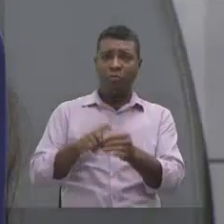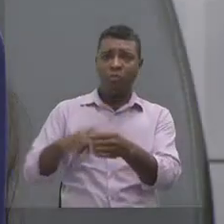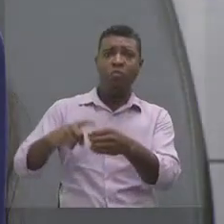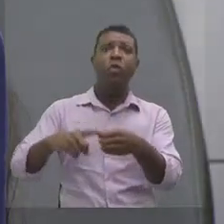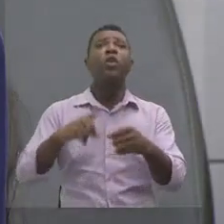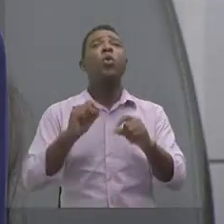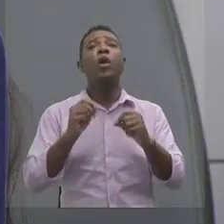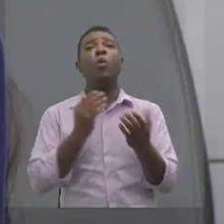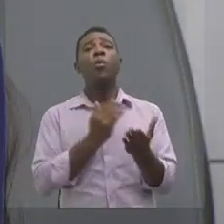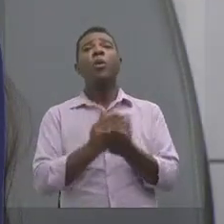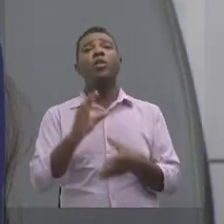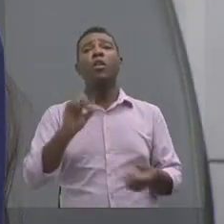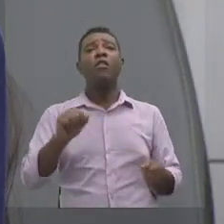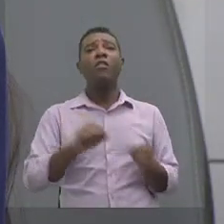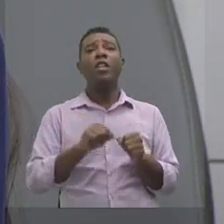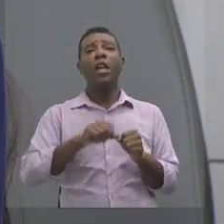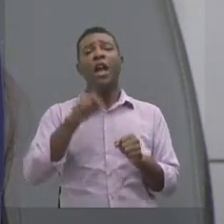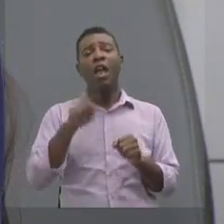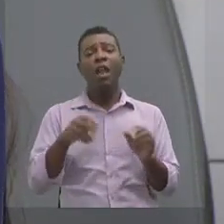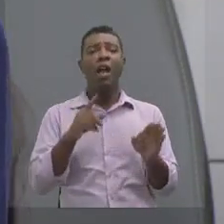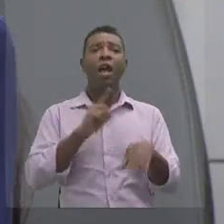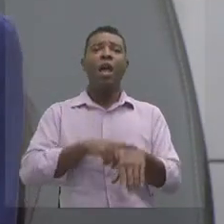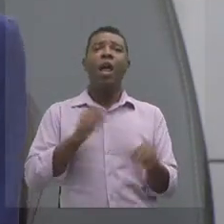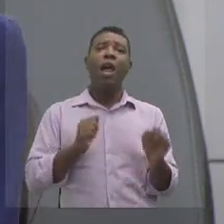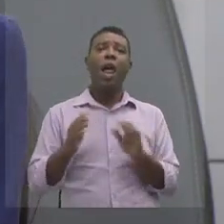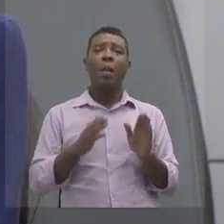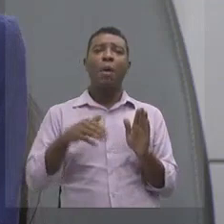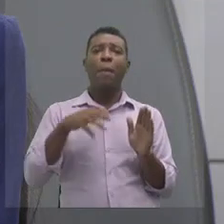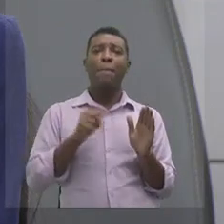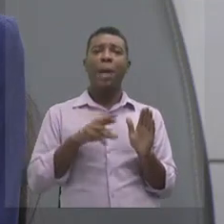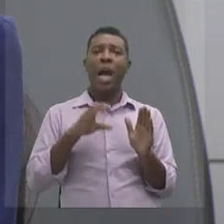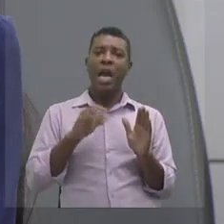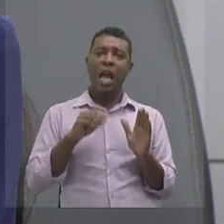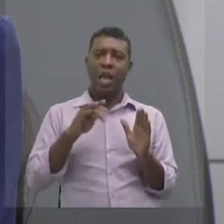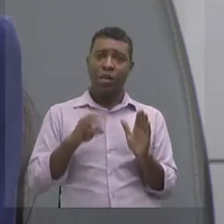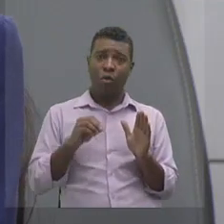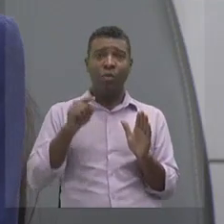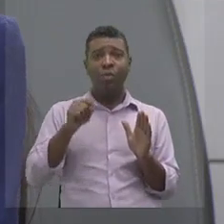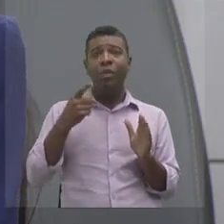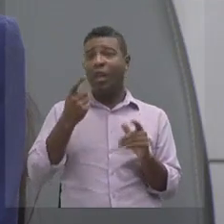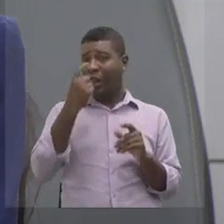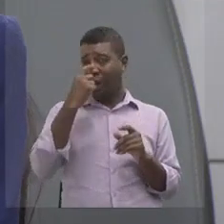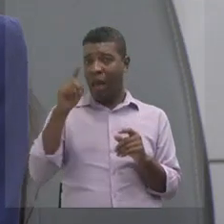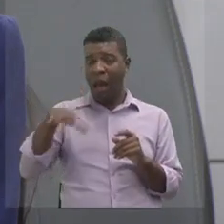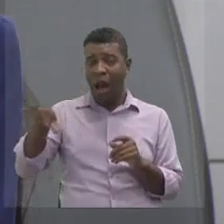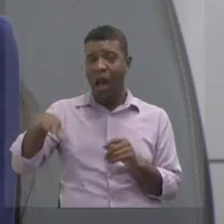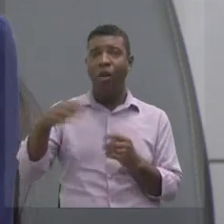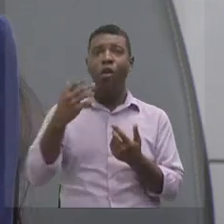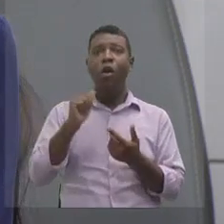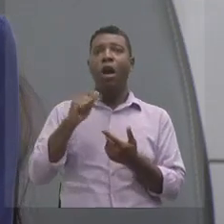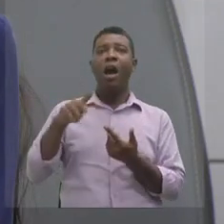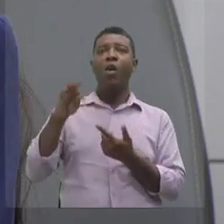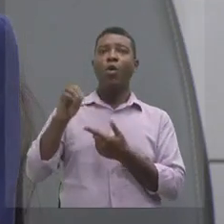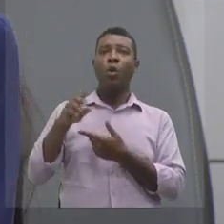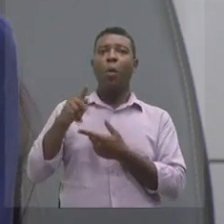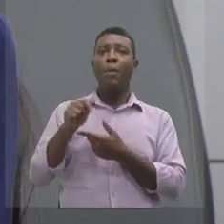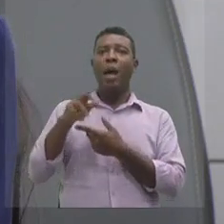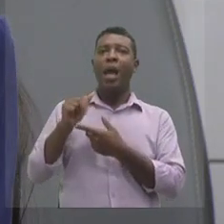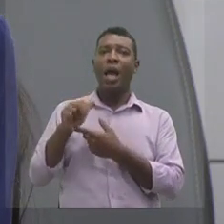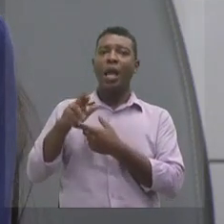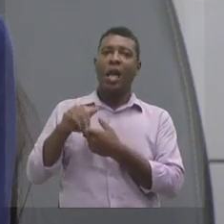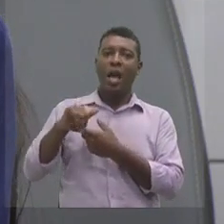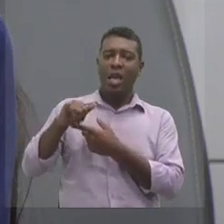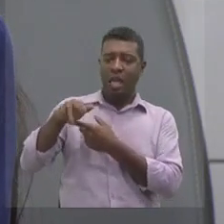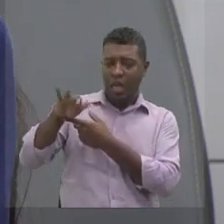celebrados na época do mercado infelizmente pelo menos ali no triângulo no ato Paranaíba isso foi feito sem muito diálogo sem muita atenção